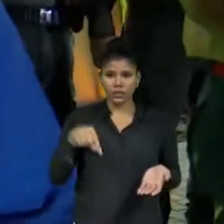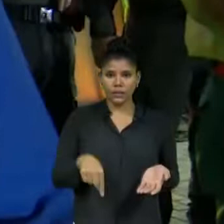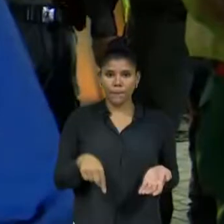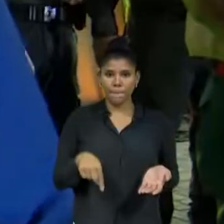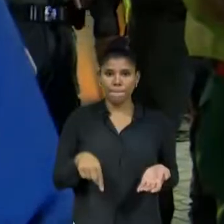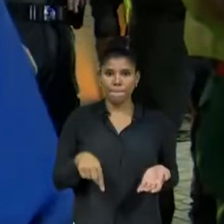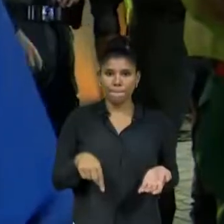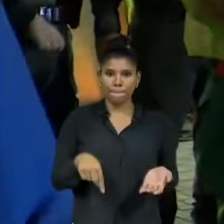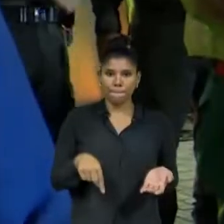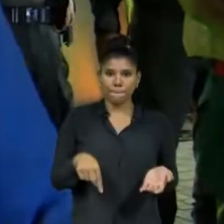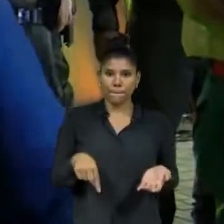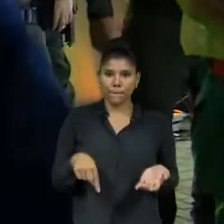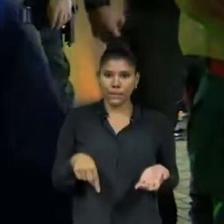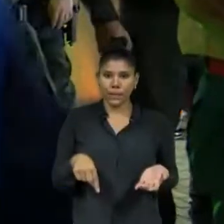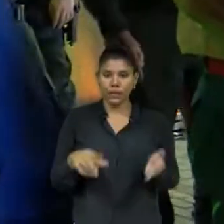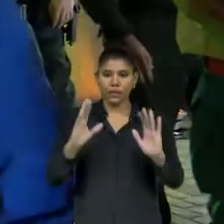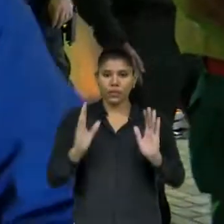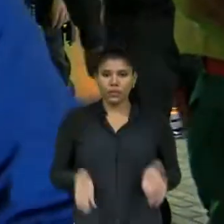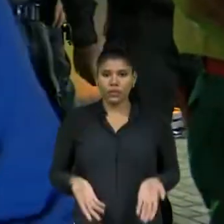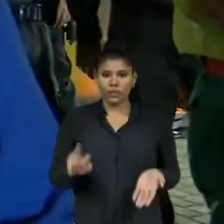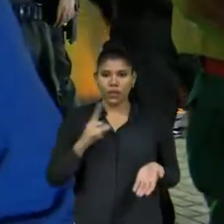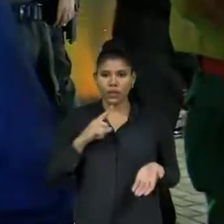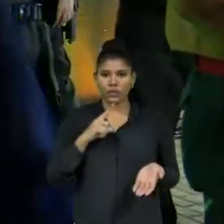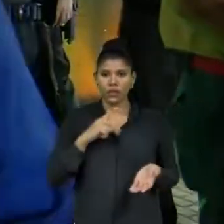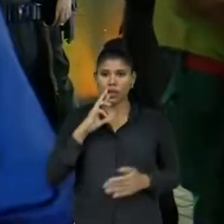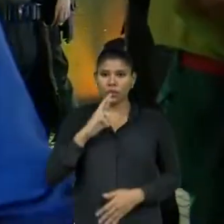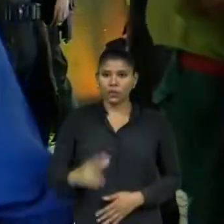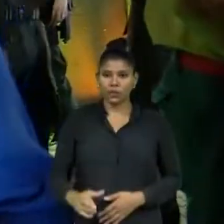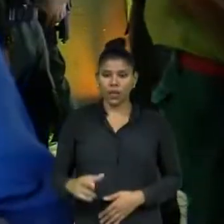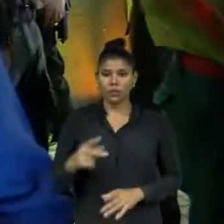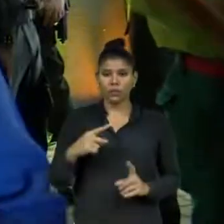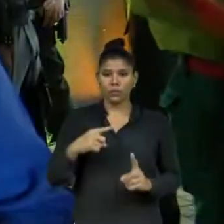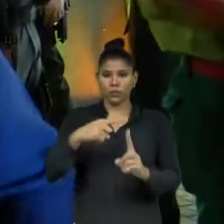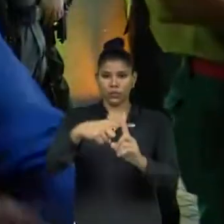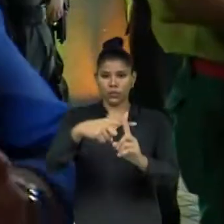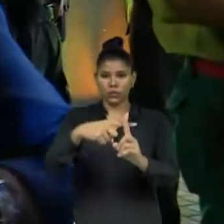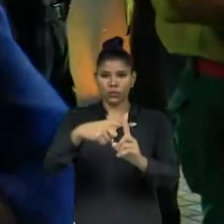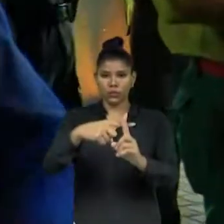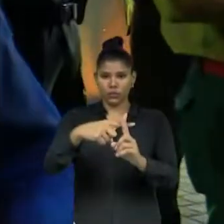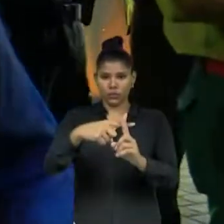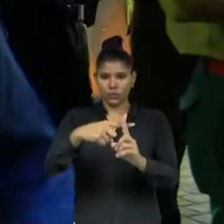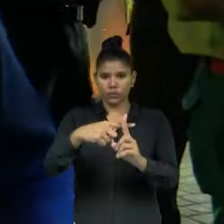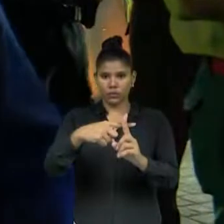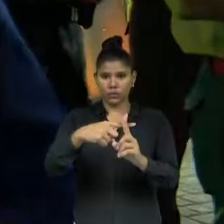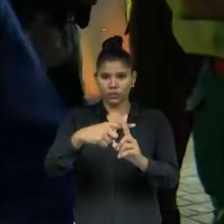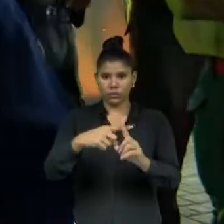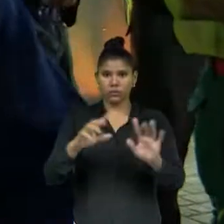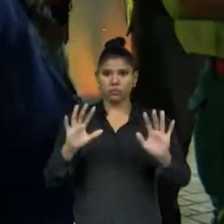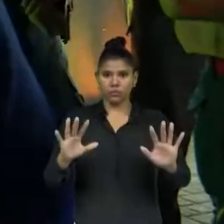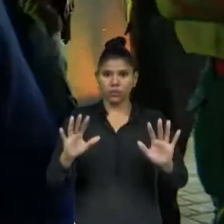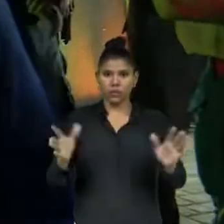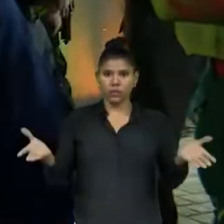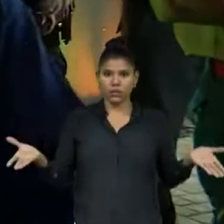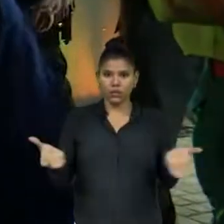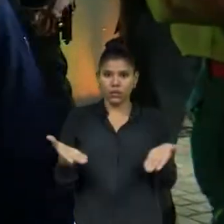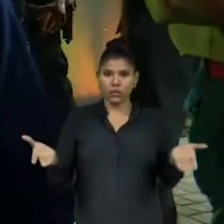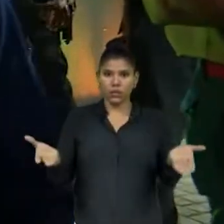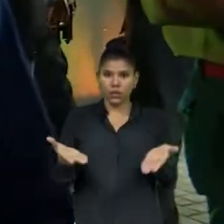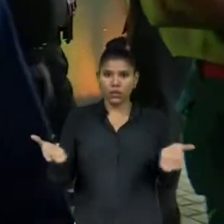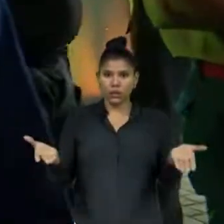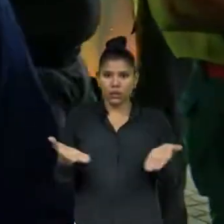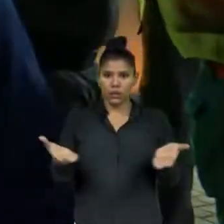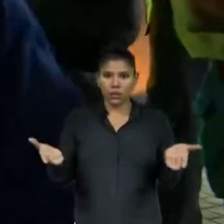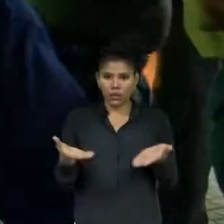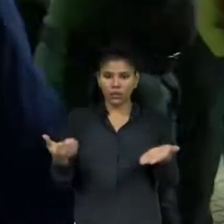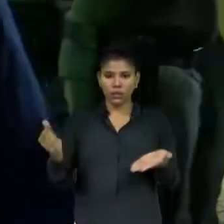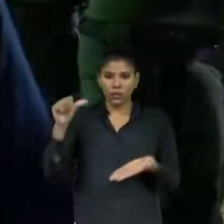Focada, que já vem trazendo resultados positivos. Essa operação se iniciou há 2 meses, mas agora com a base instalada, a sede